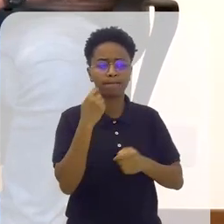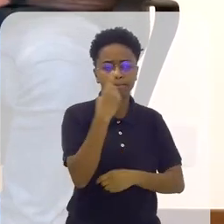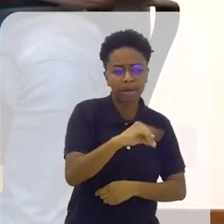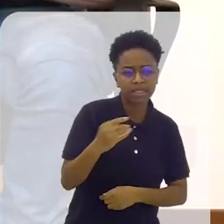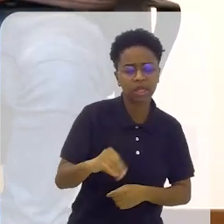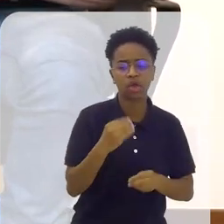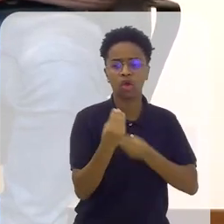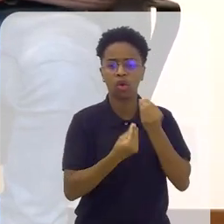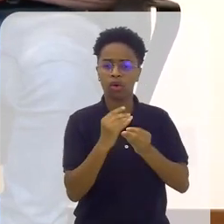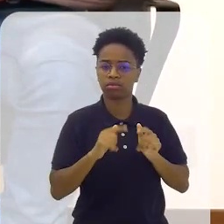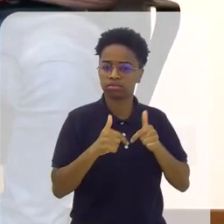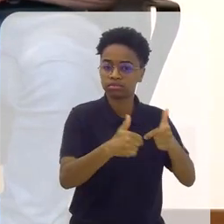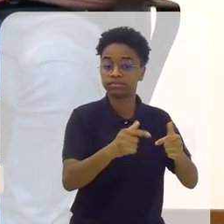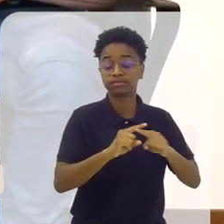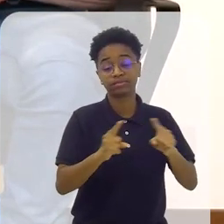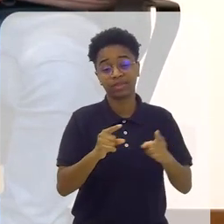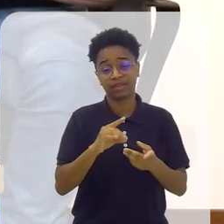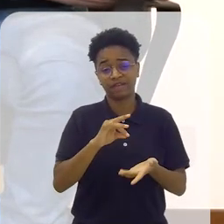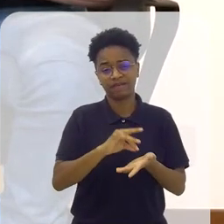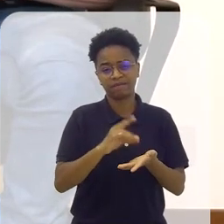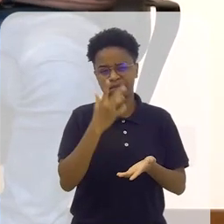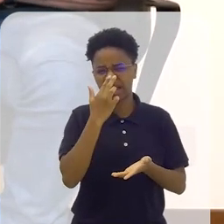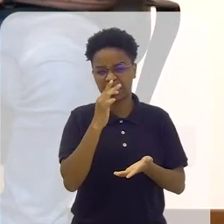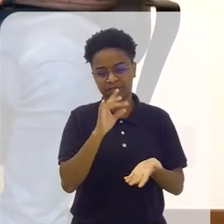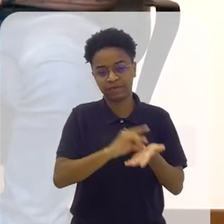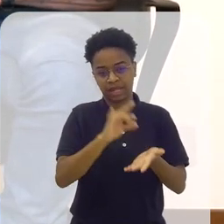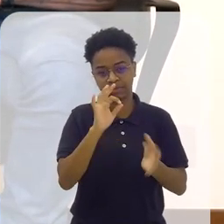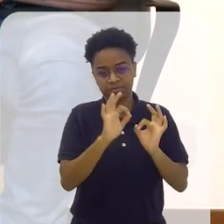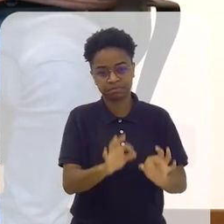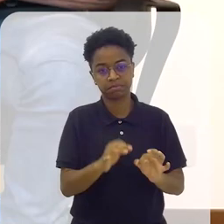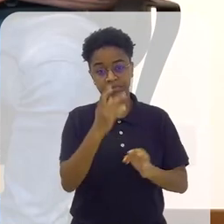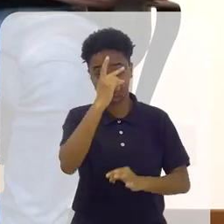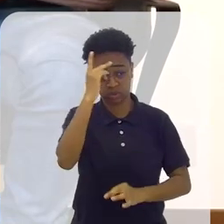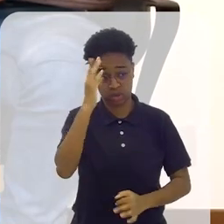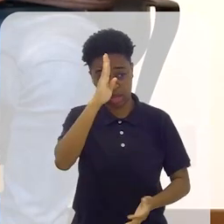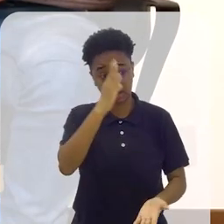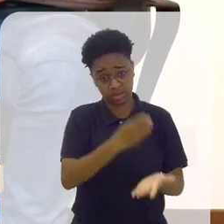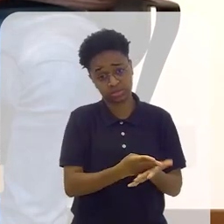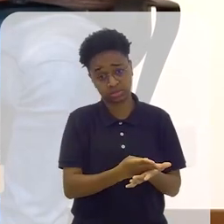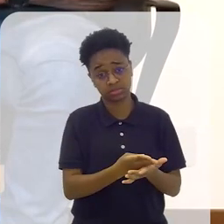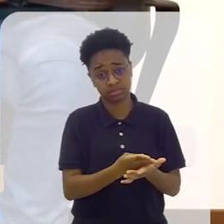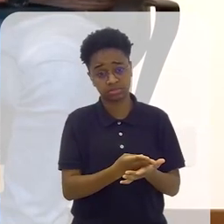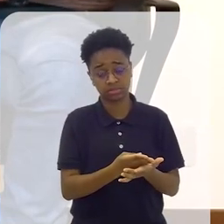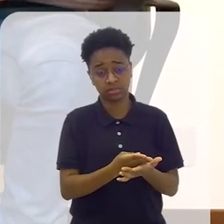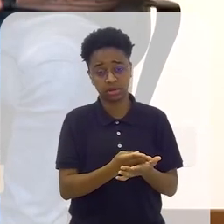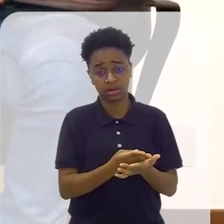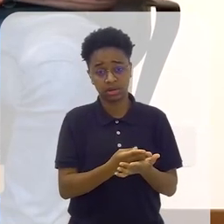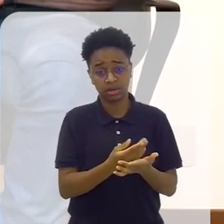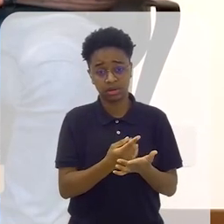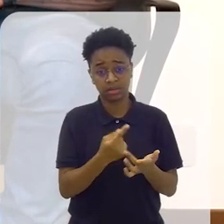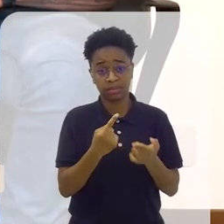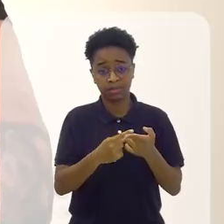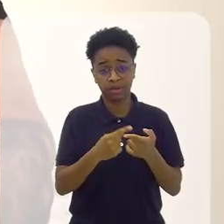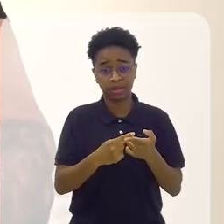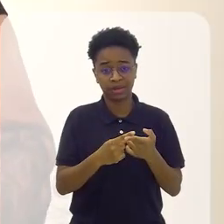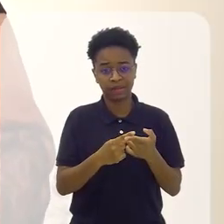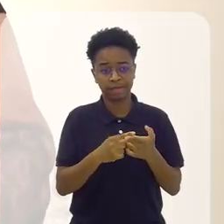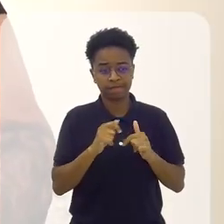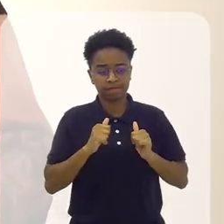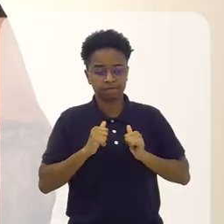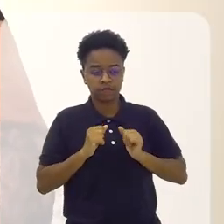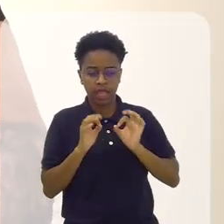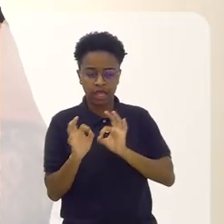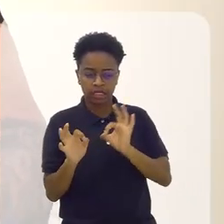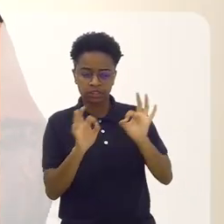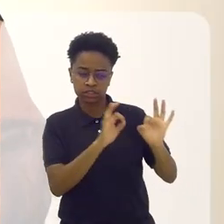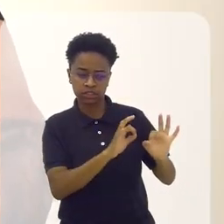né, como fazer. Então, assim, fica bem real. E as pessoas levam aquilo, né, de uma forma passional,